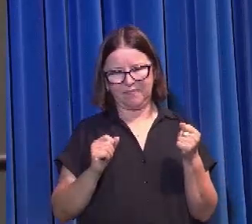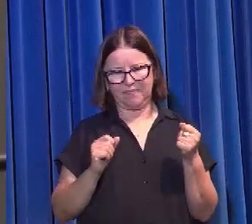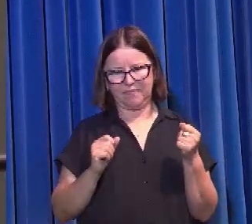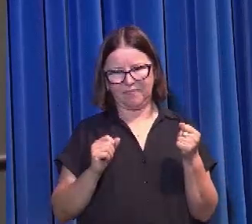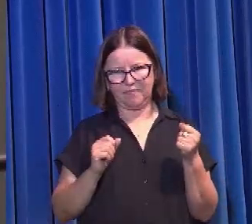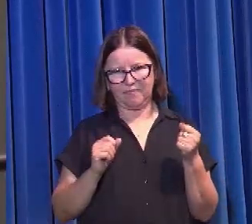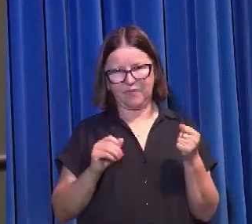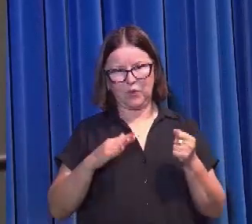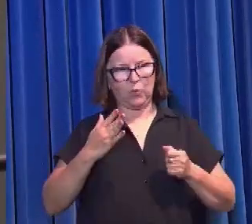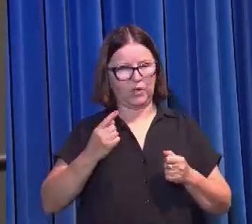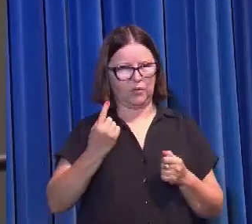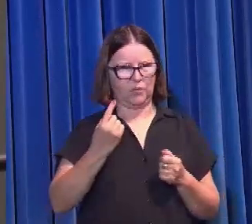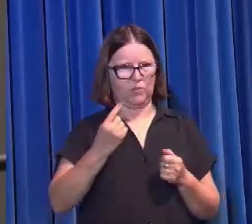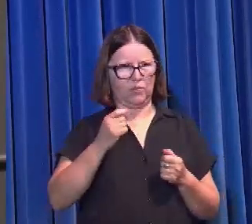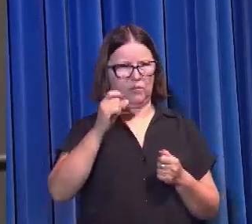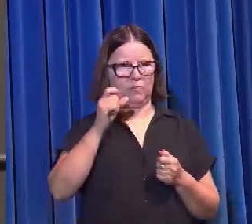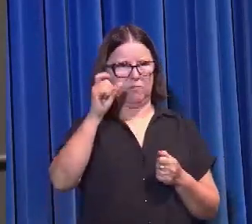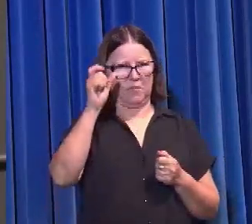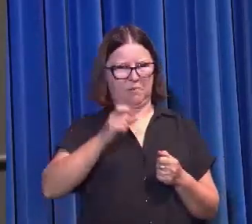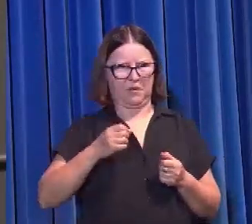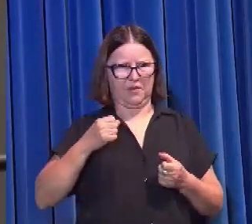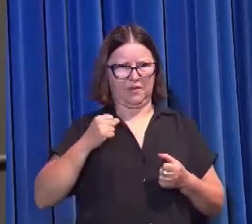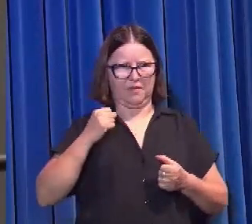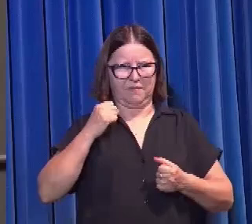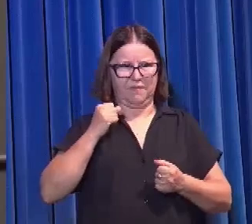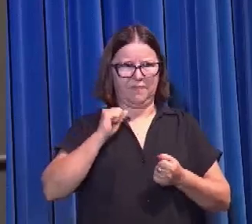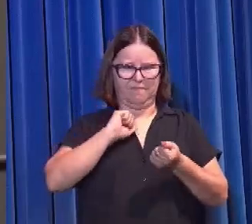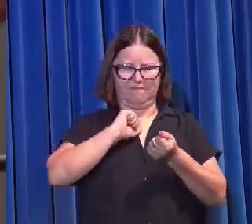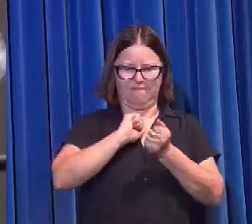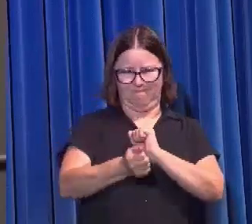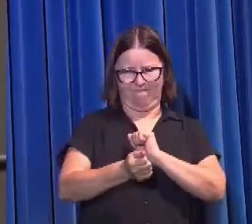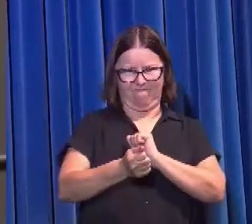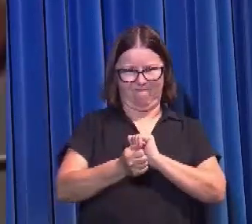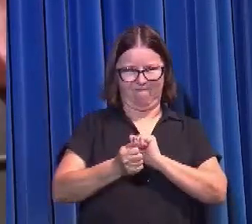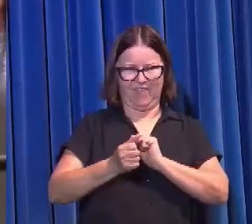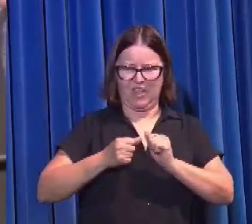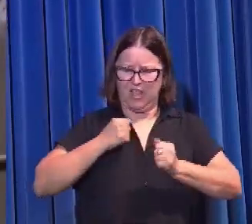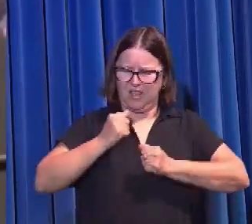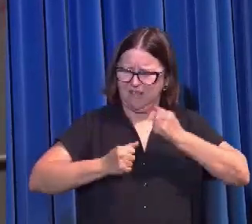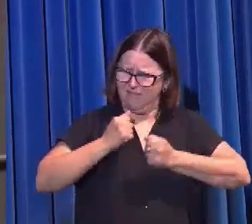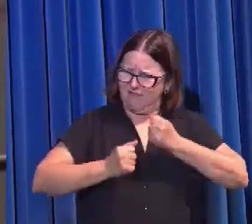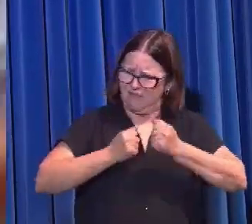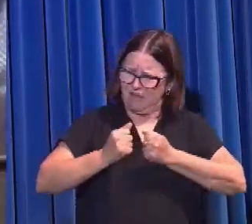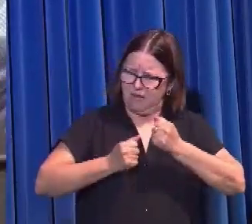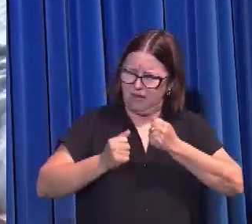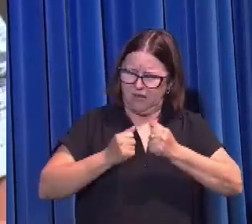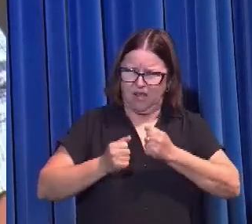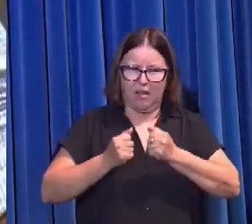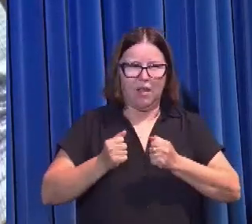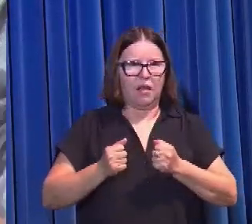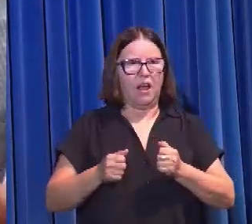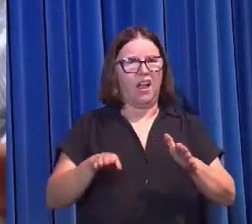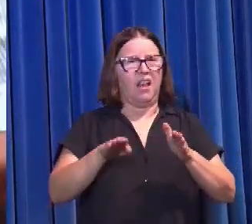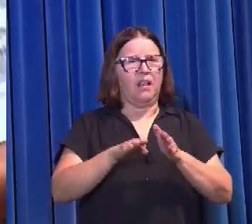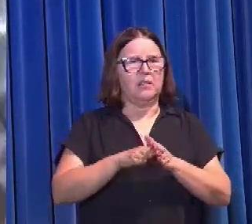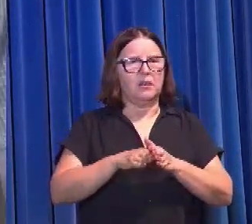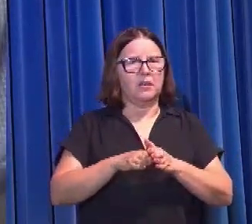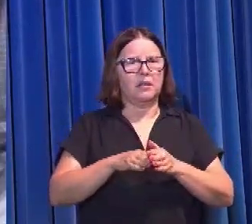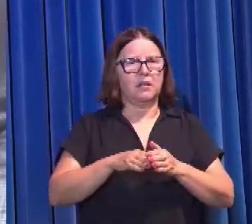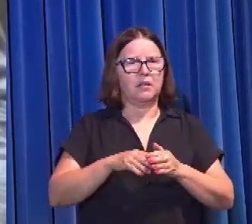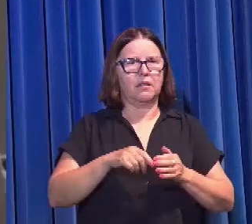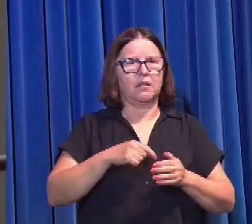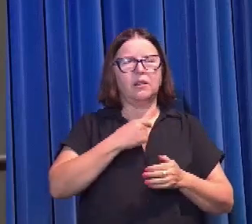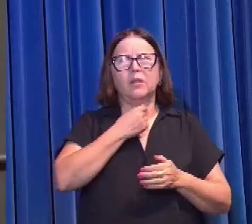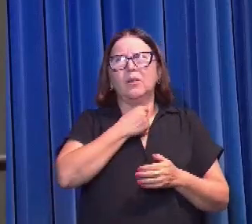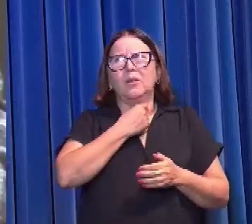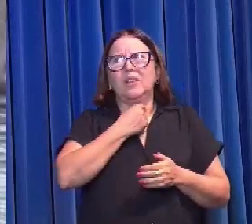Quando um maratonista corre 42 quilômetros, aquele calor, e ele chega morrendo de sede, ele precisa tomar